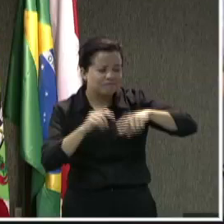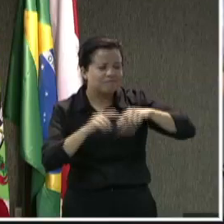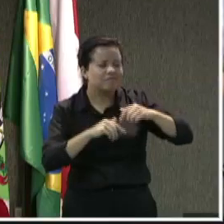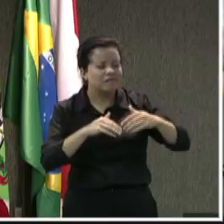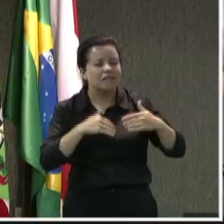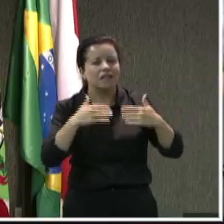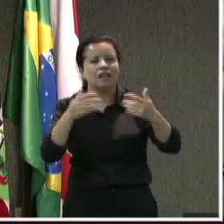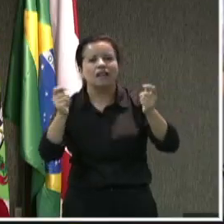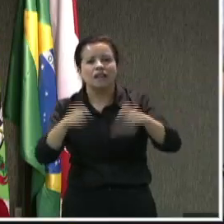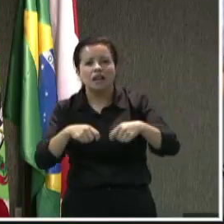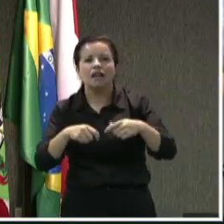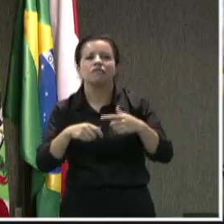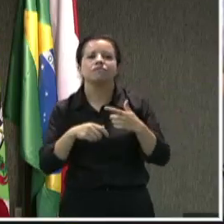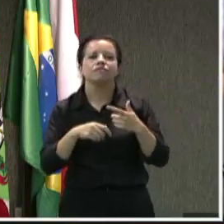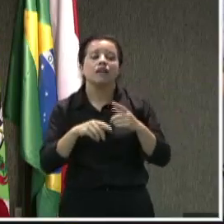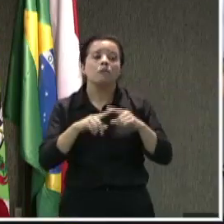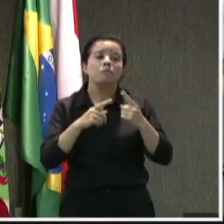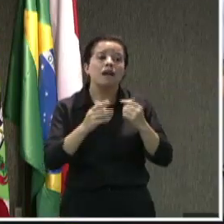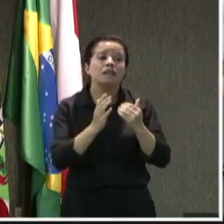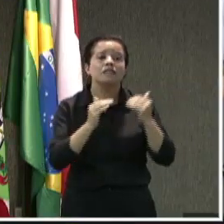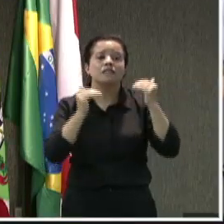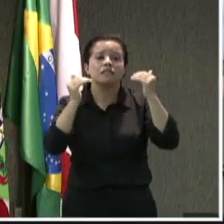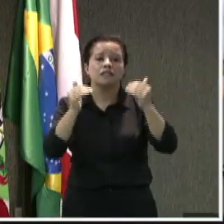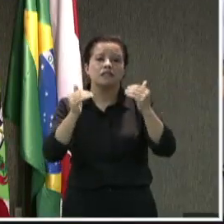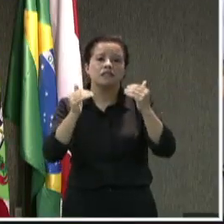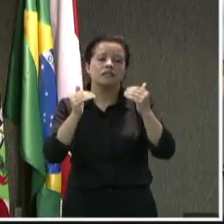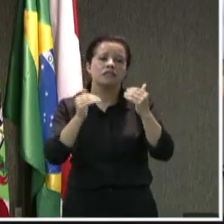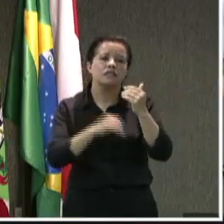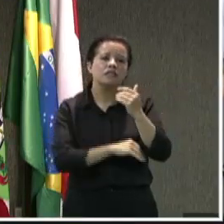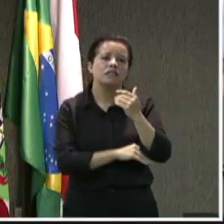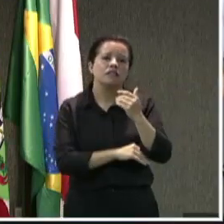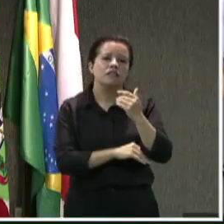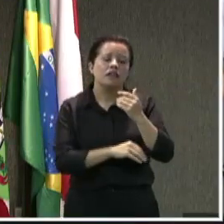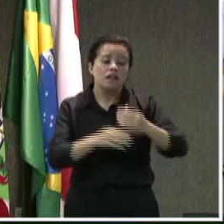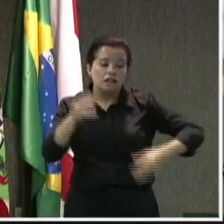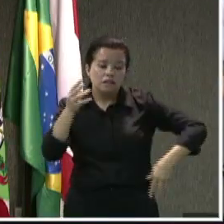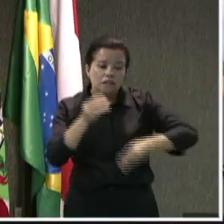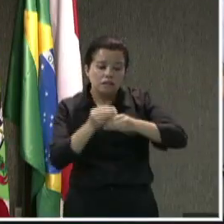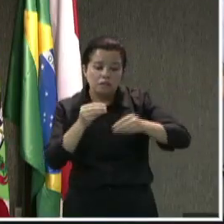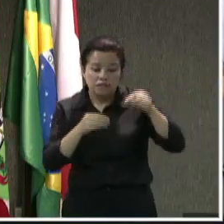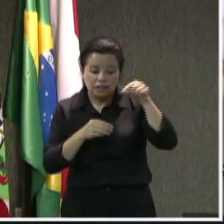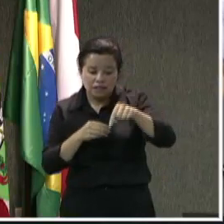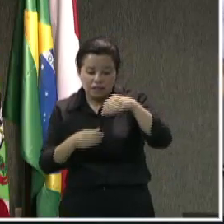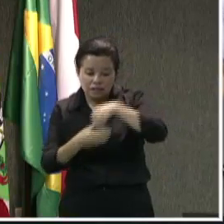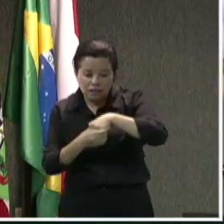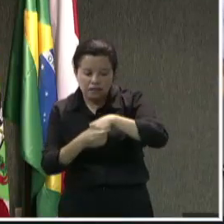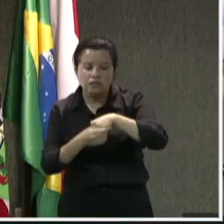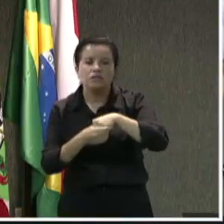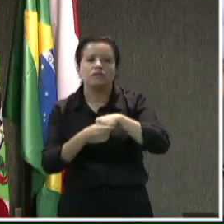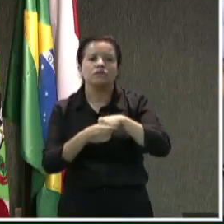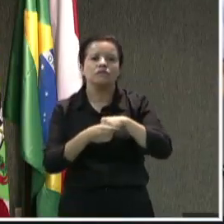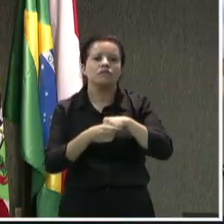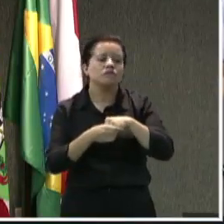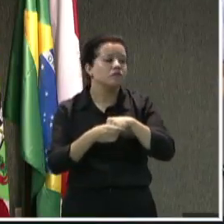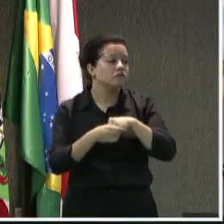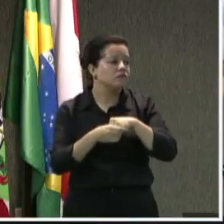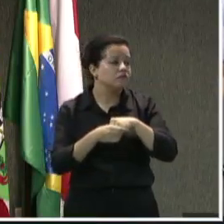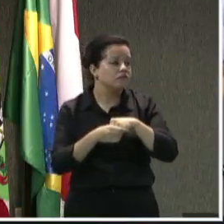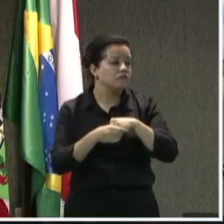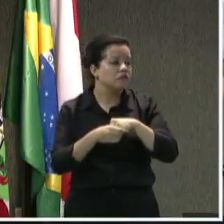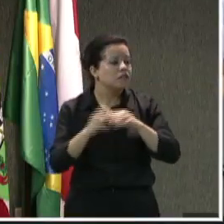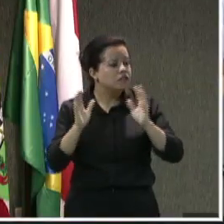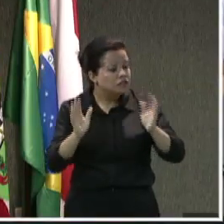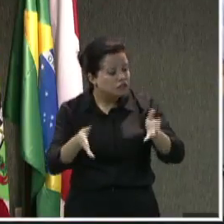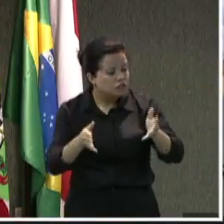isso e a gente botar em prática. Mais além do que implantar na Câmara, a gente está tentando agora, e começou a fazer essa conversa, com